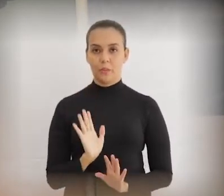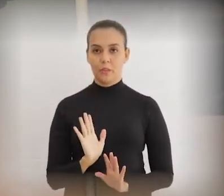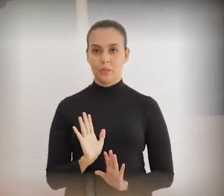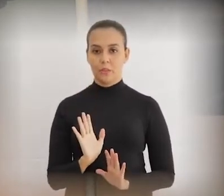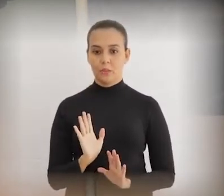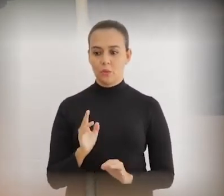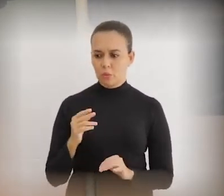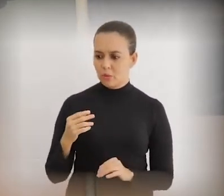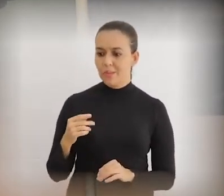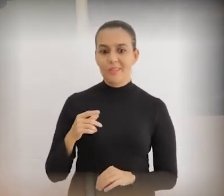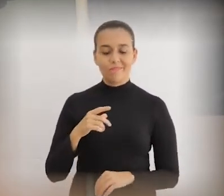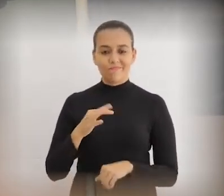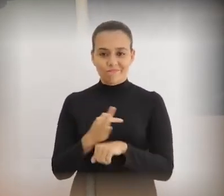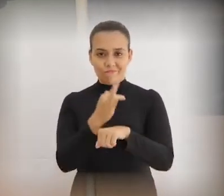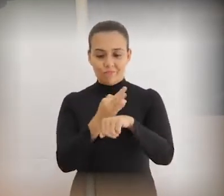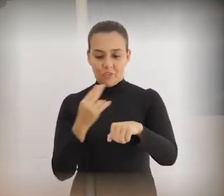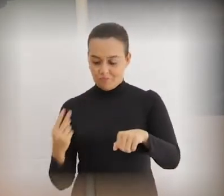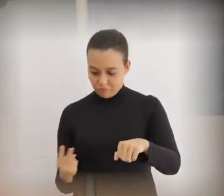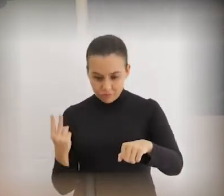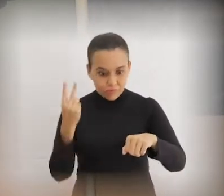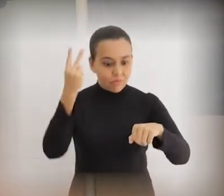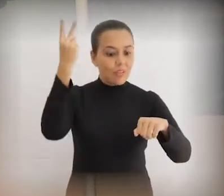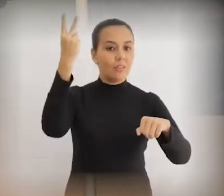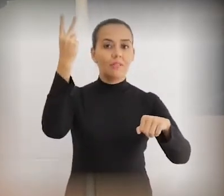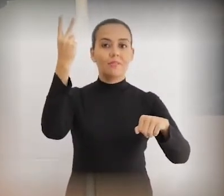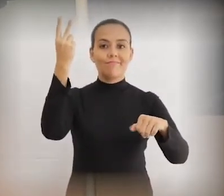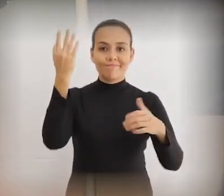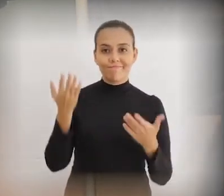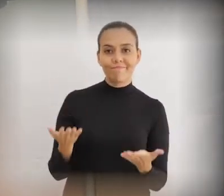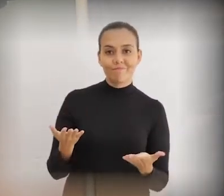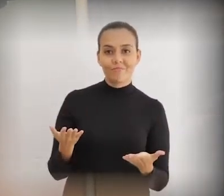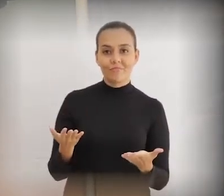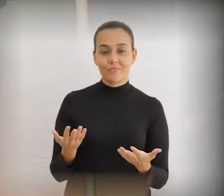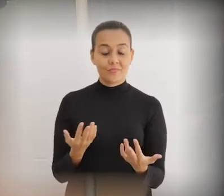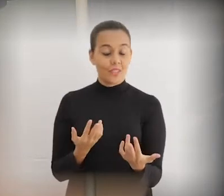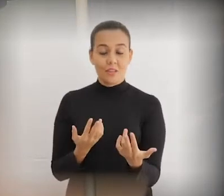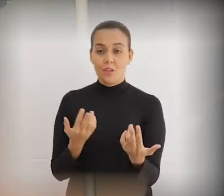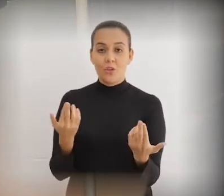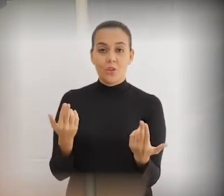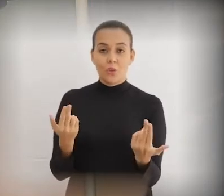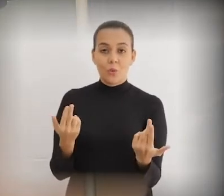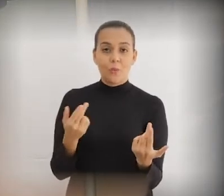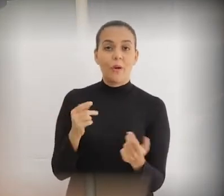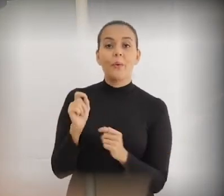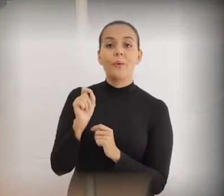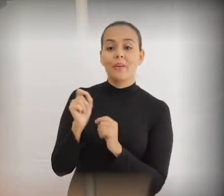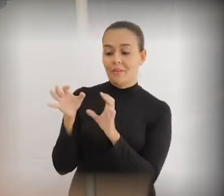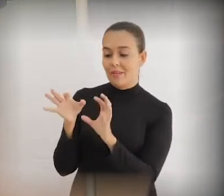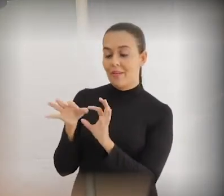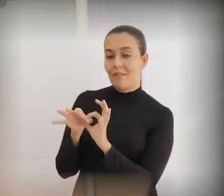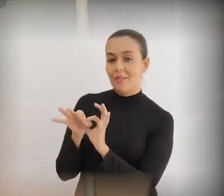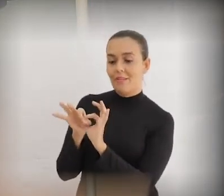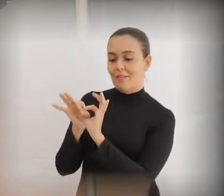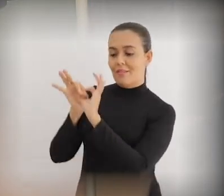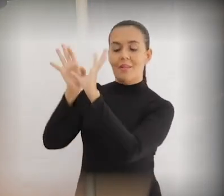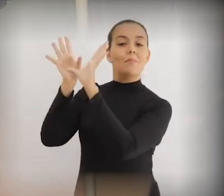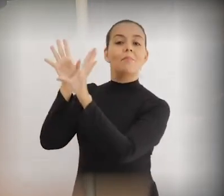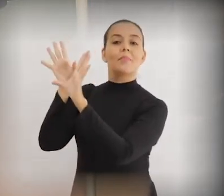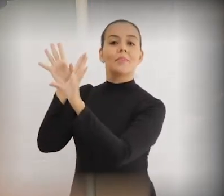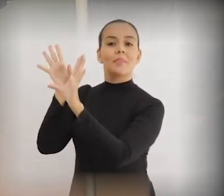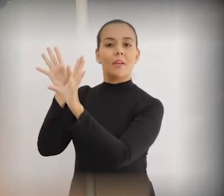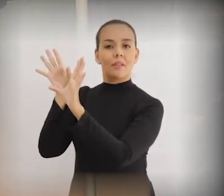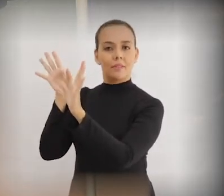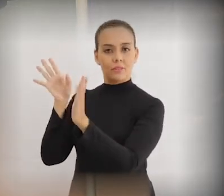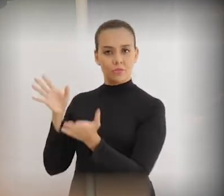sobrevalorizou esse conceito e ele é utilizado seguramente. A mesma coisa, liberdade. Lembram?